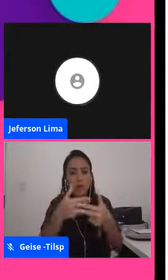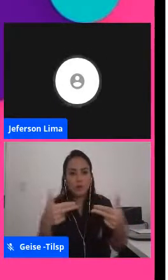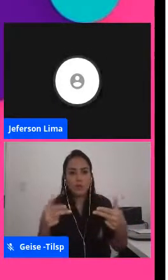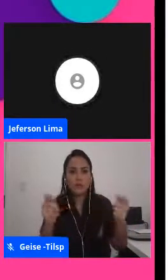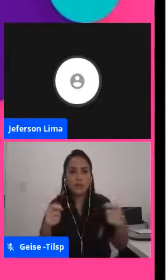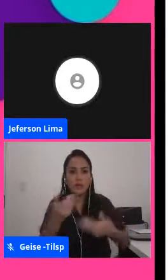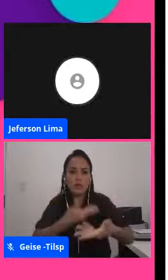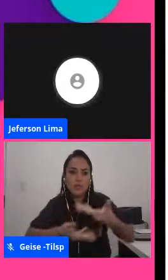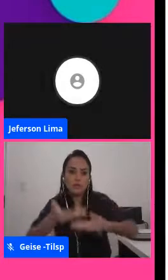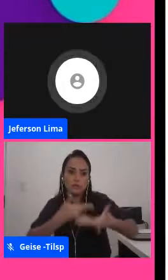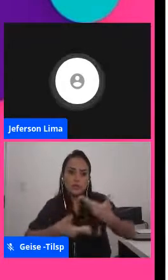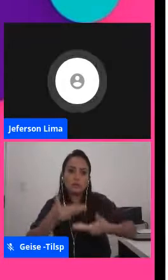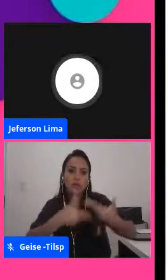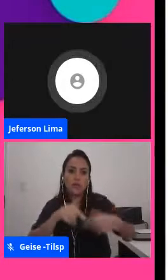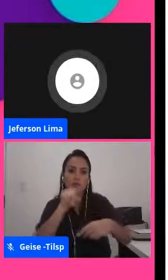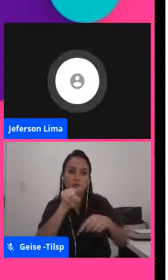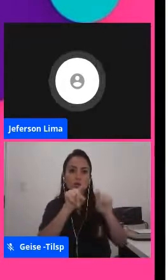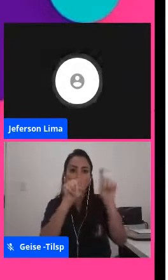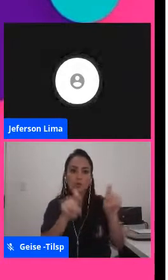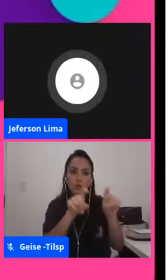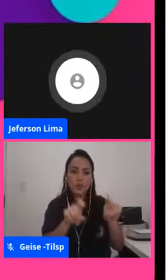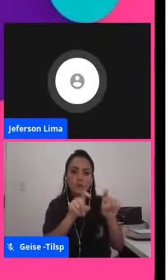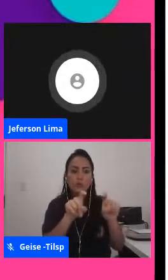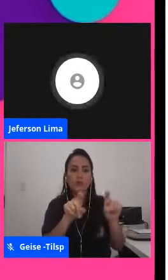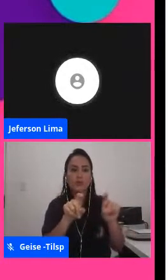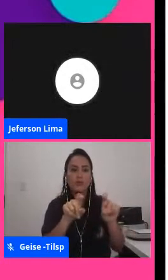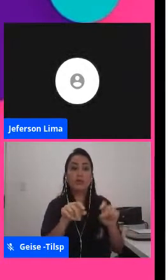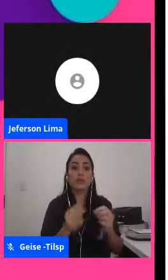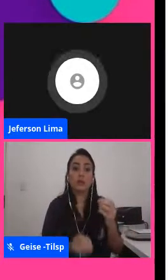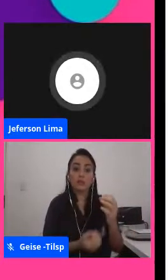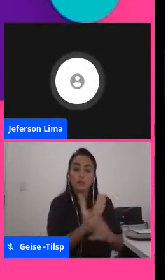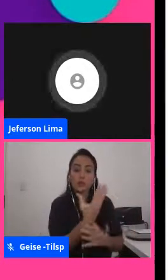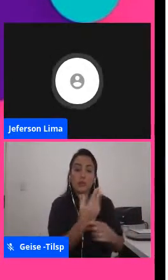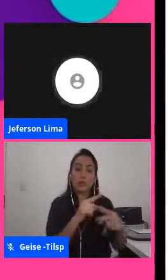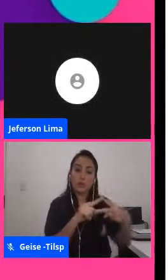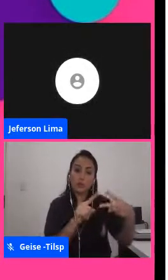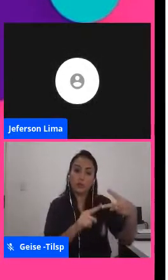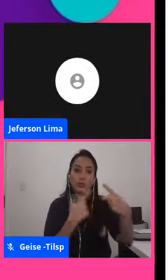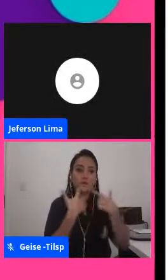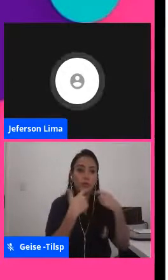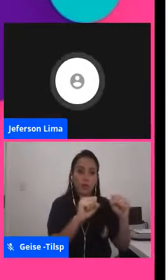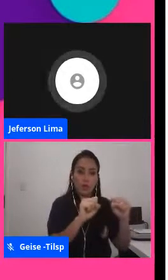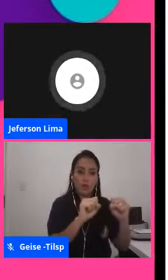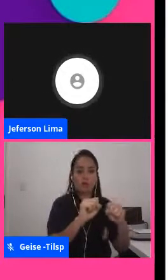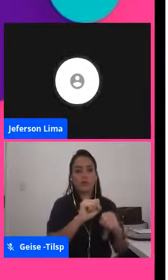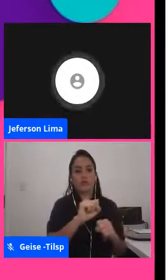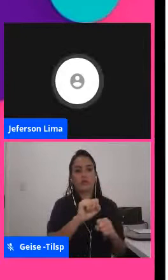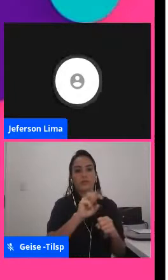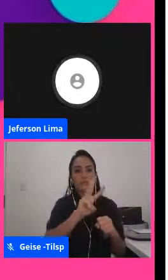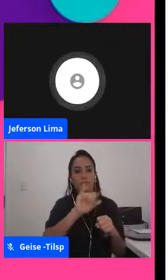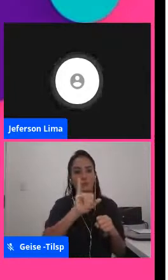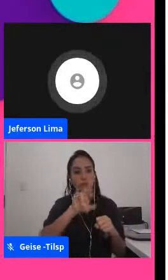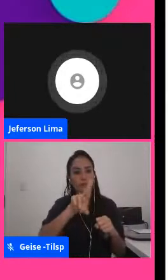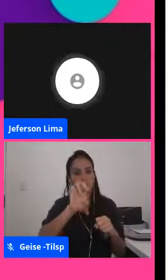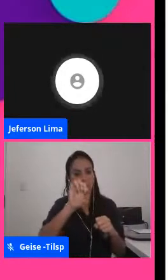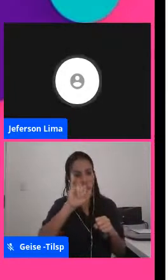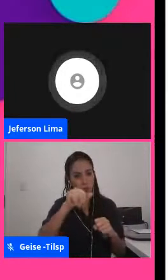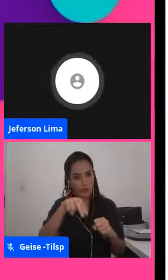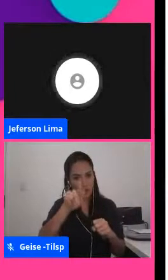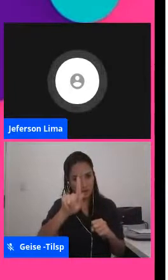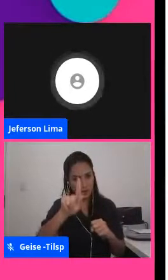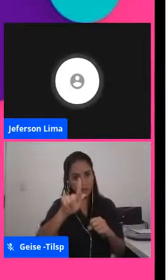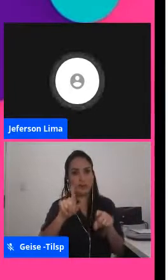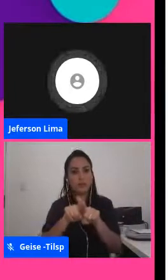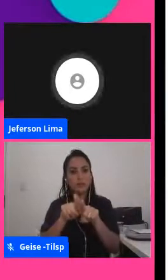computador. E eles criaram duas linguagens, a Wiring e a Processing. A Processing é uma linguagem, né, que